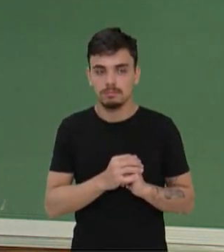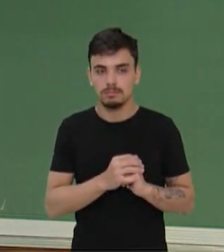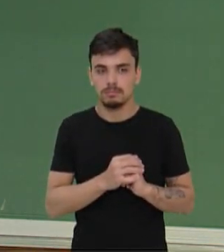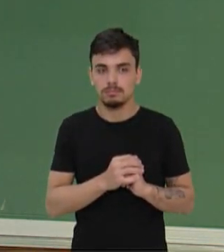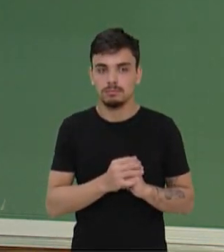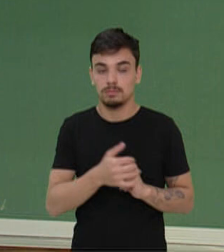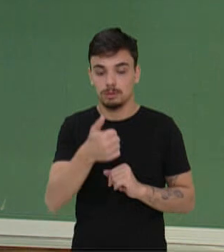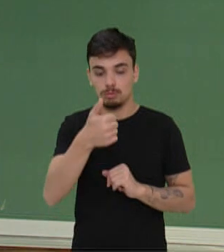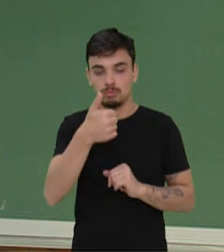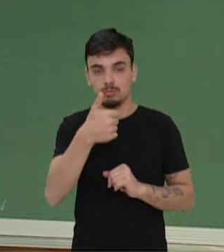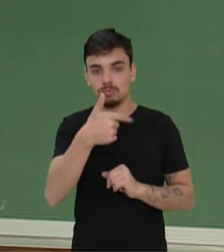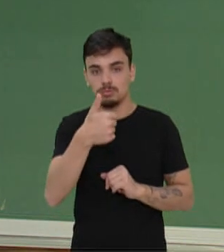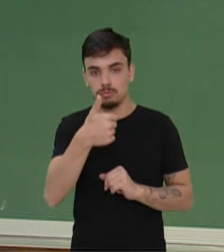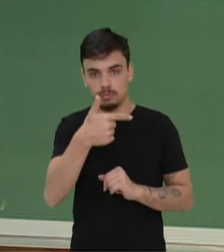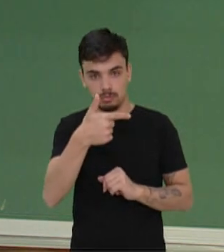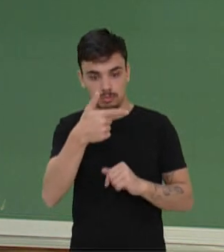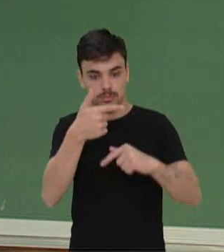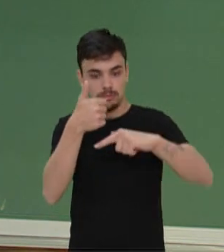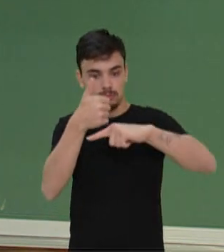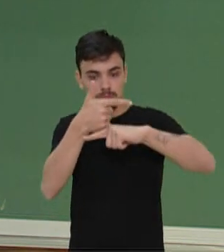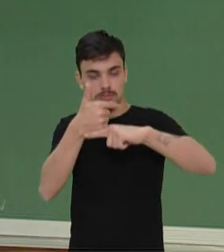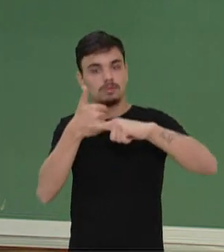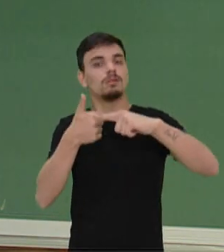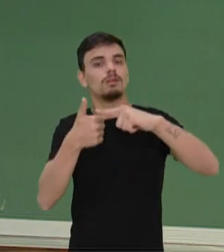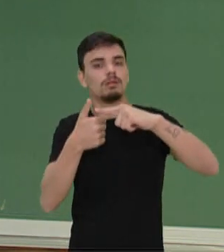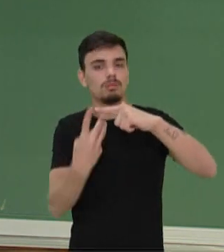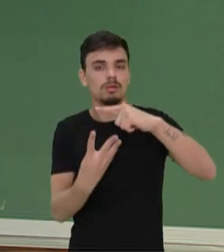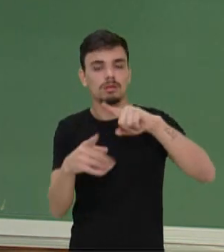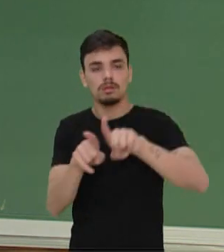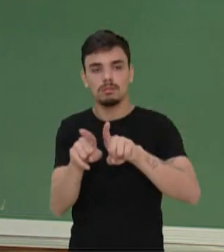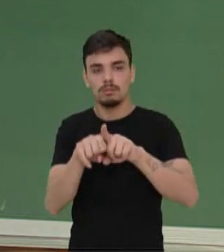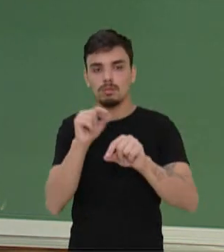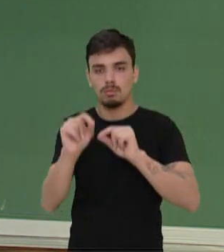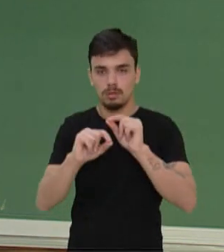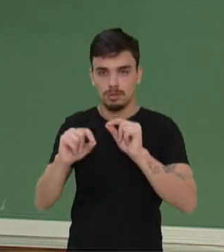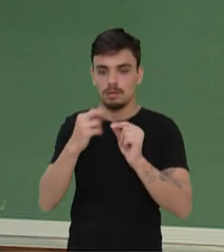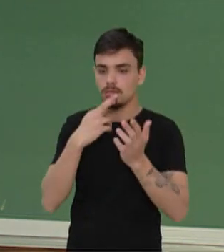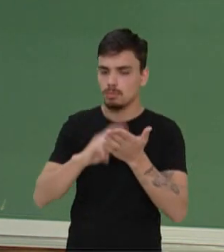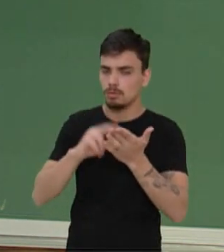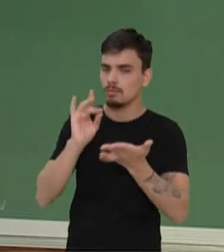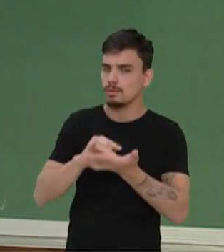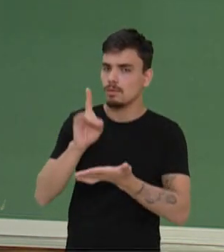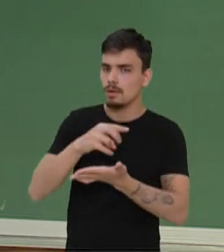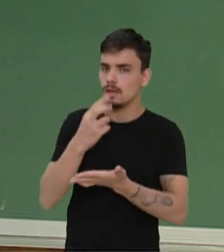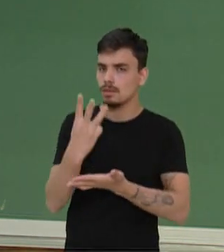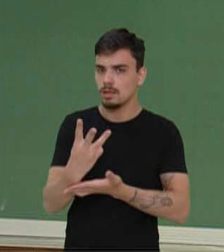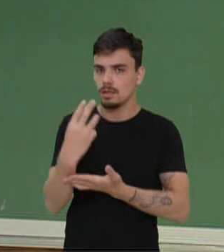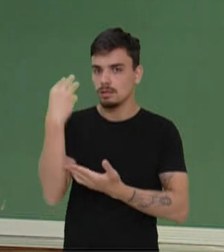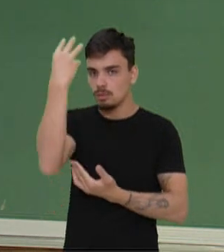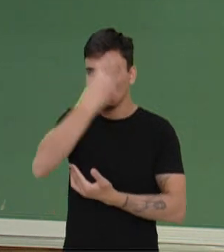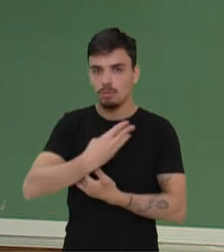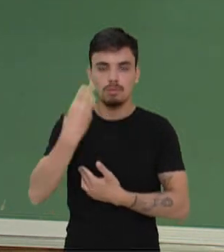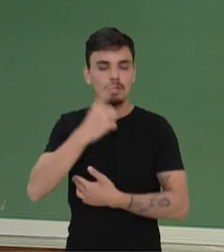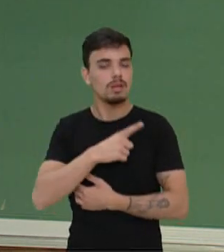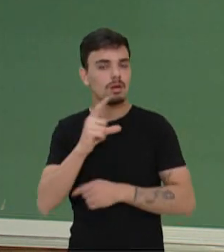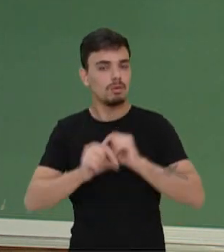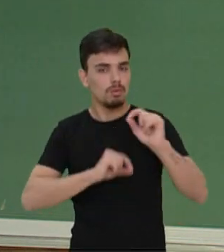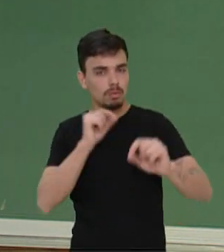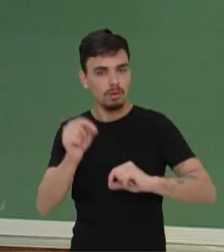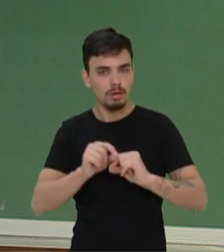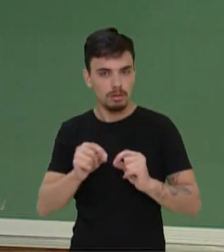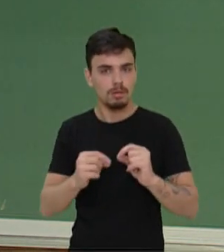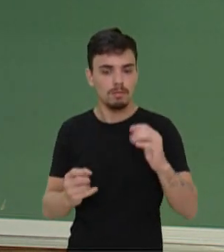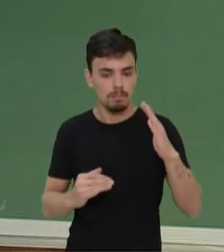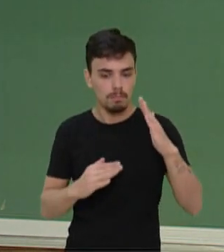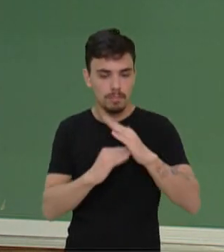é 3, né? Então a resposta, 3 horas. Após 3 horas, esse antibiótico terá, né, estará aí fazendo o efeito máximo,